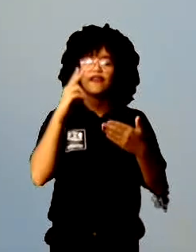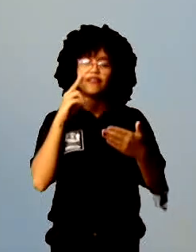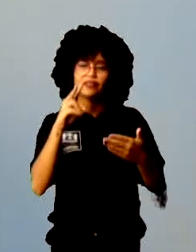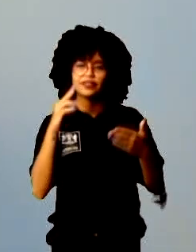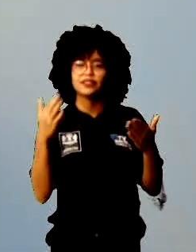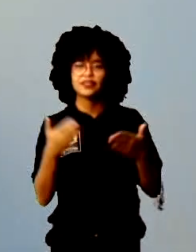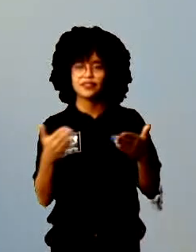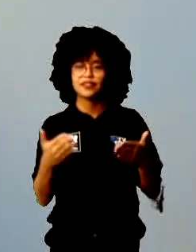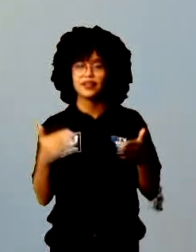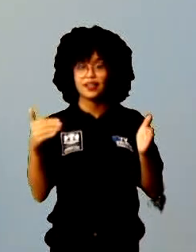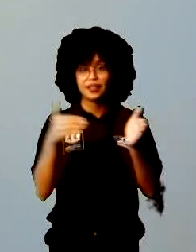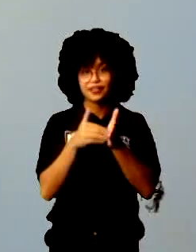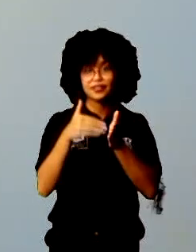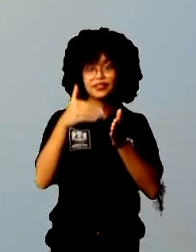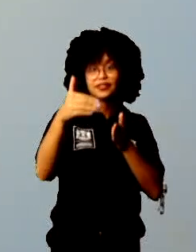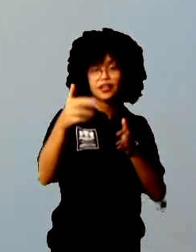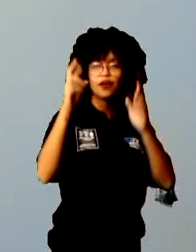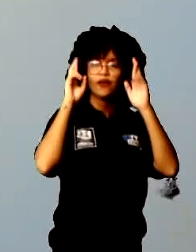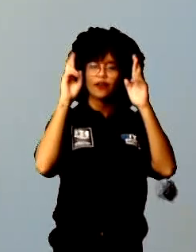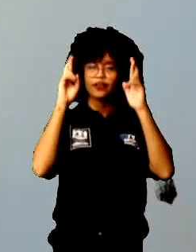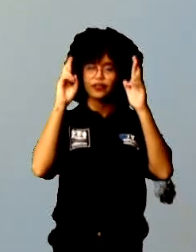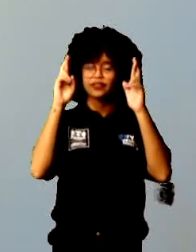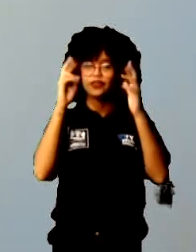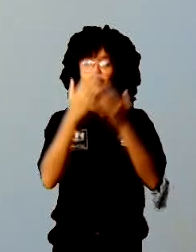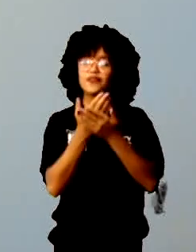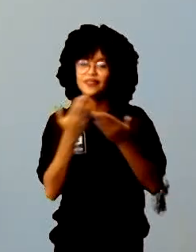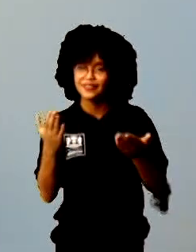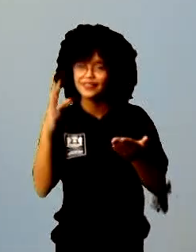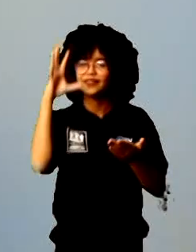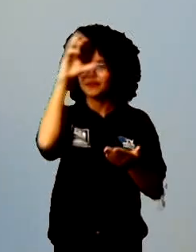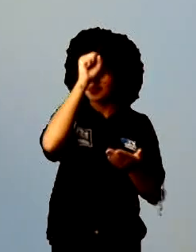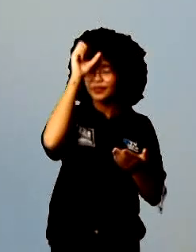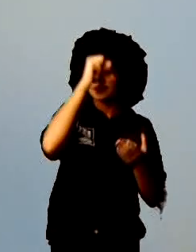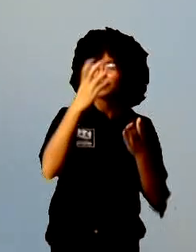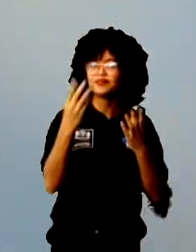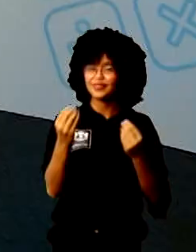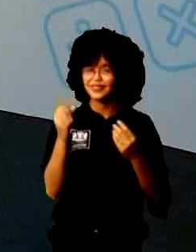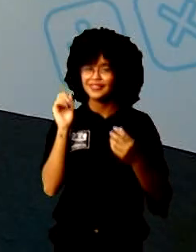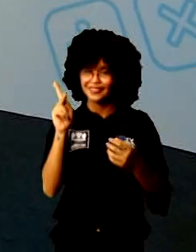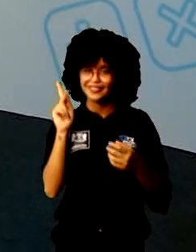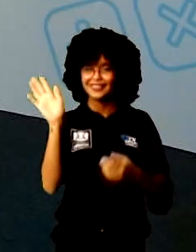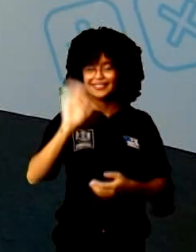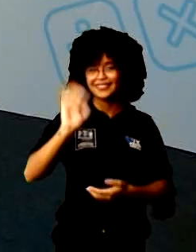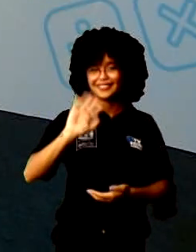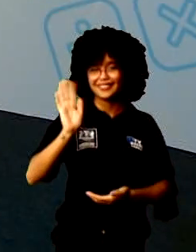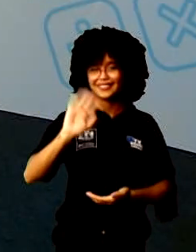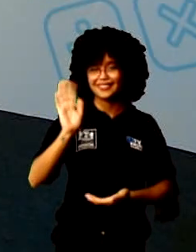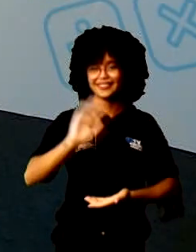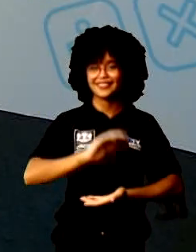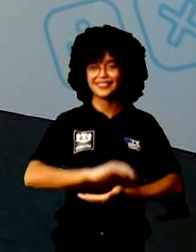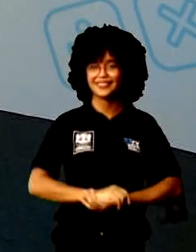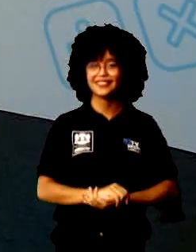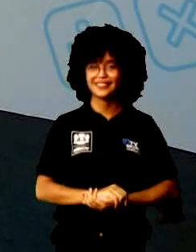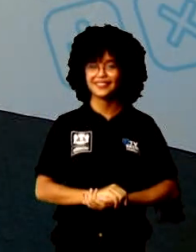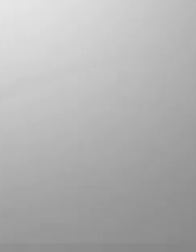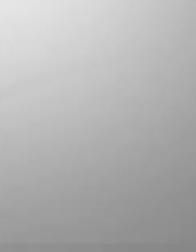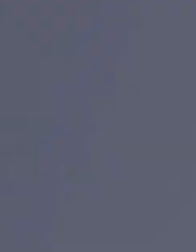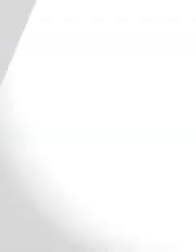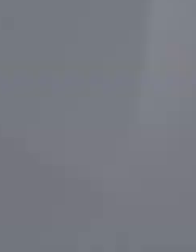tá até a próxima aula Espero que você ter que você tenha aprendido muito tá bom tchau tchau